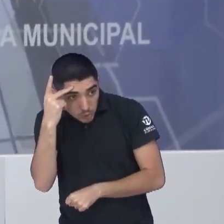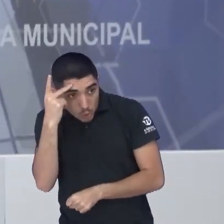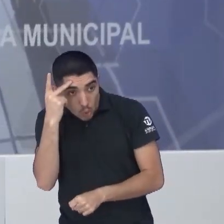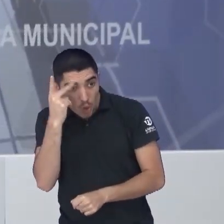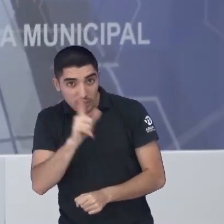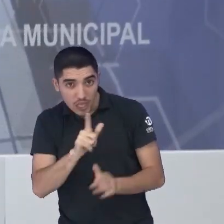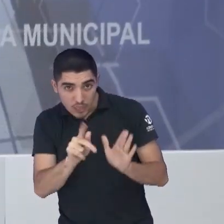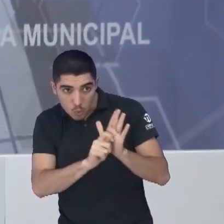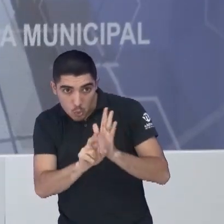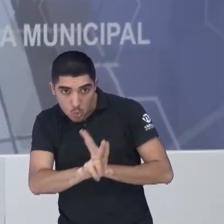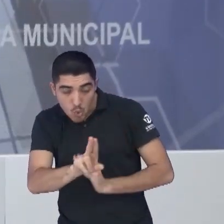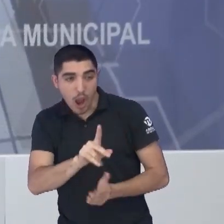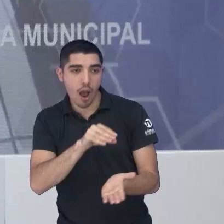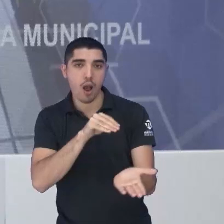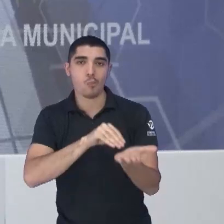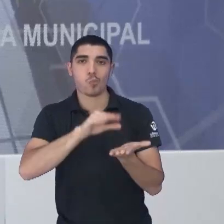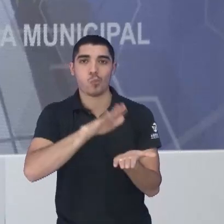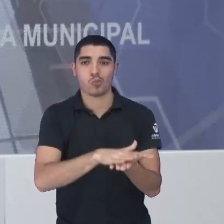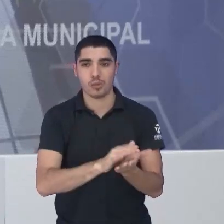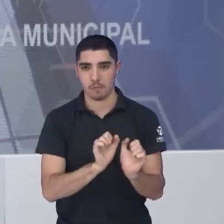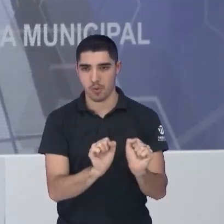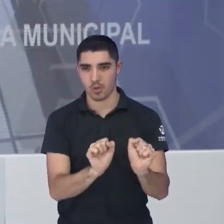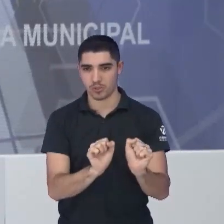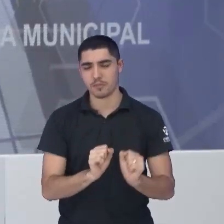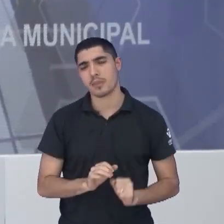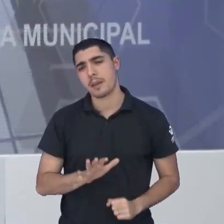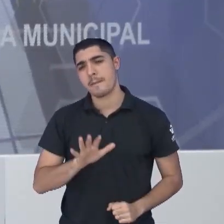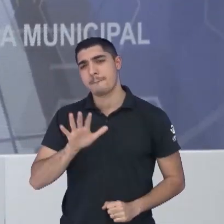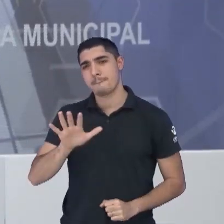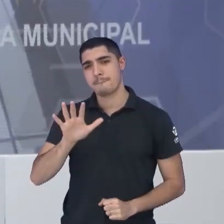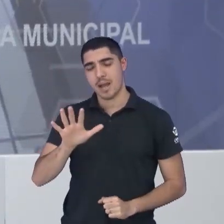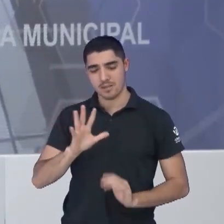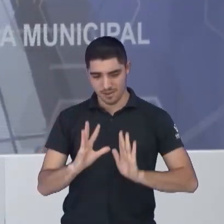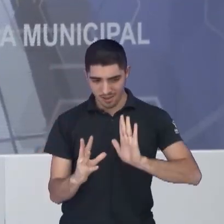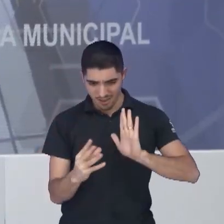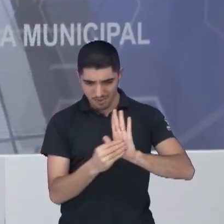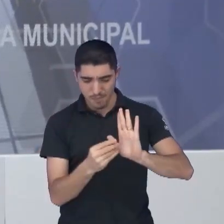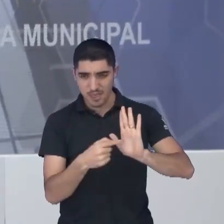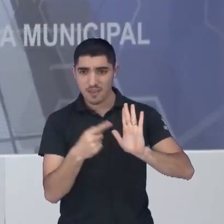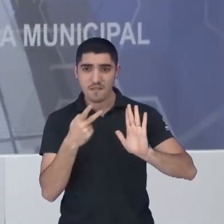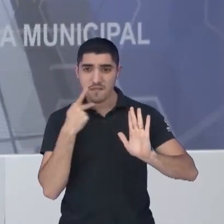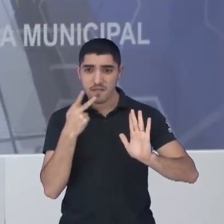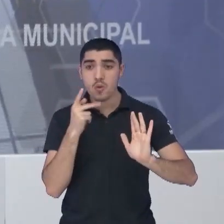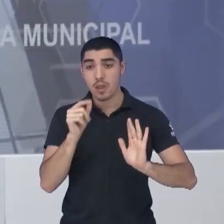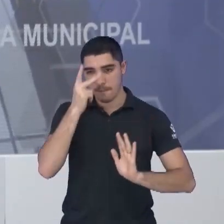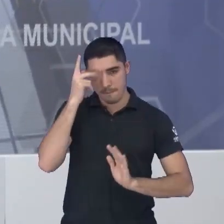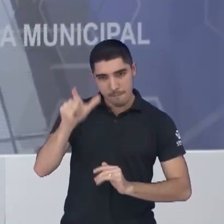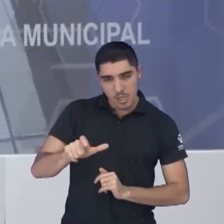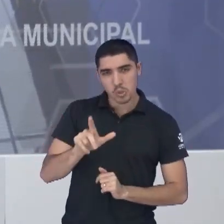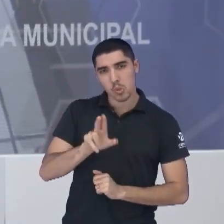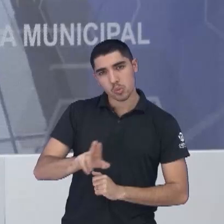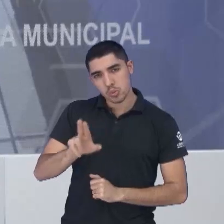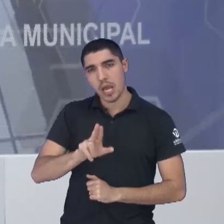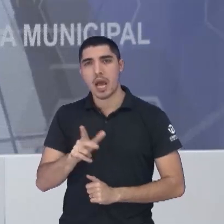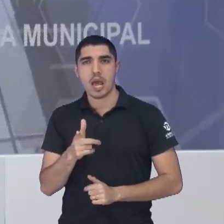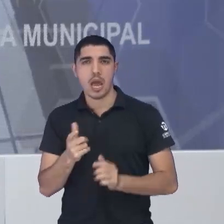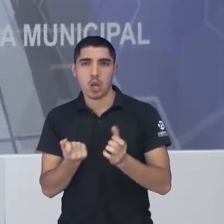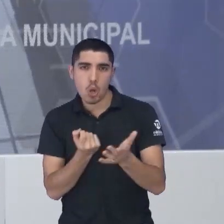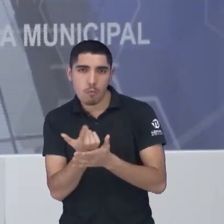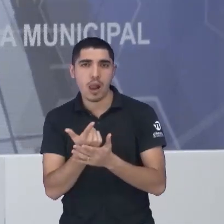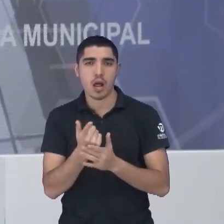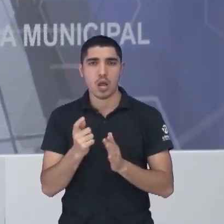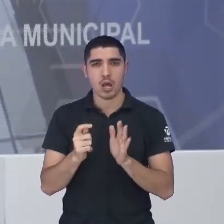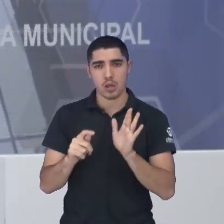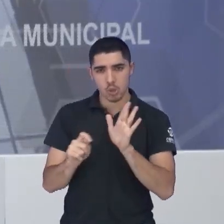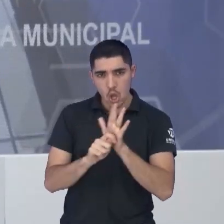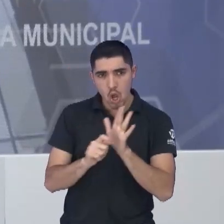emenda alega que compete ao Poder Executivo Federal legislar sobre tráfico, porte e usuário de droga. No entanto, a emenda se equivoca,